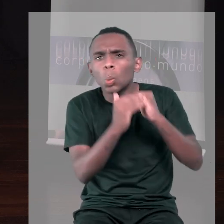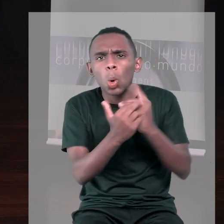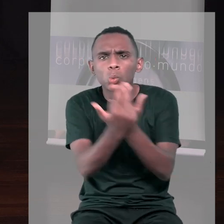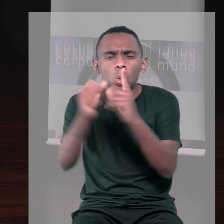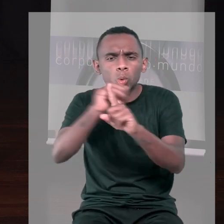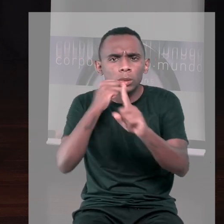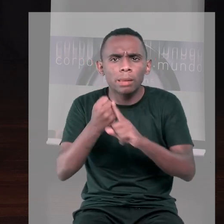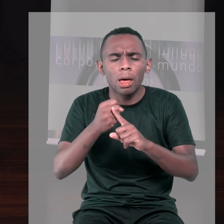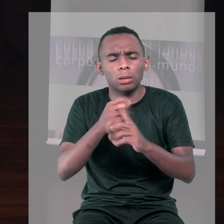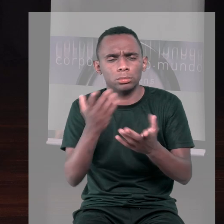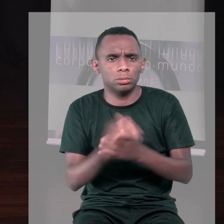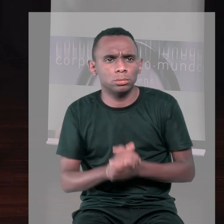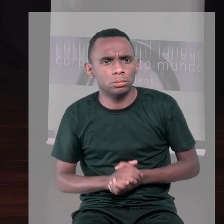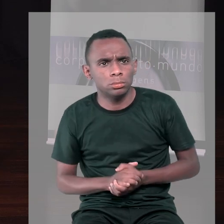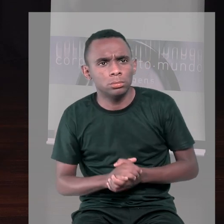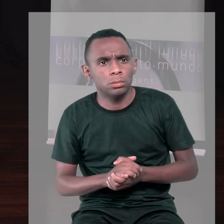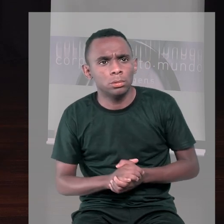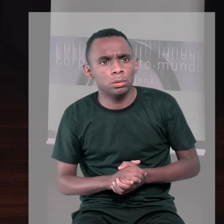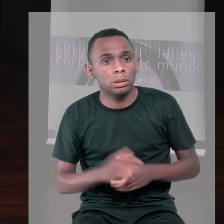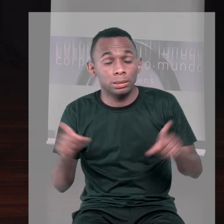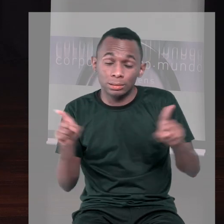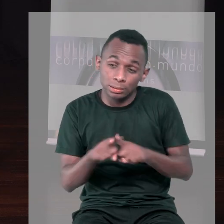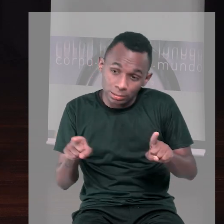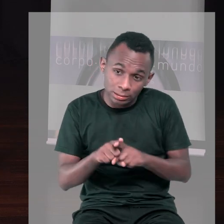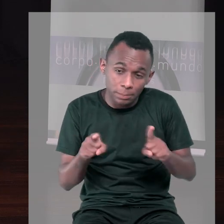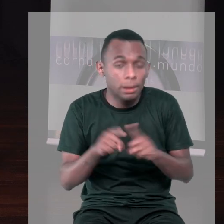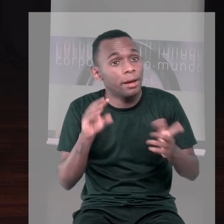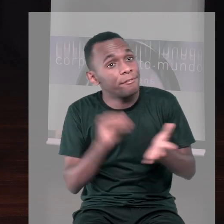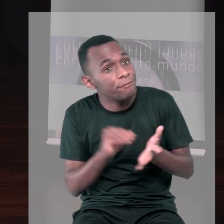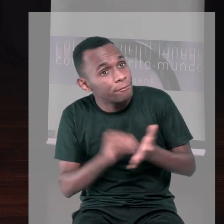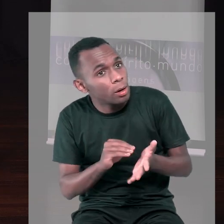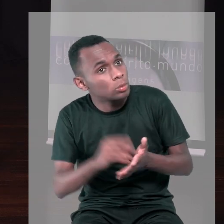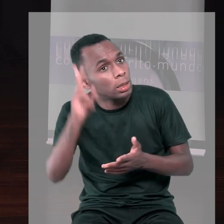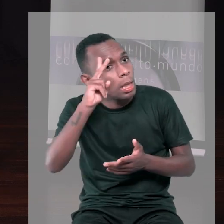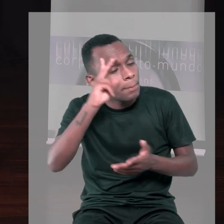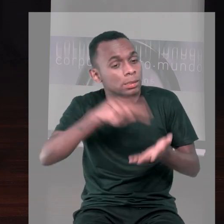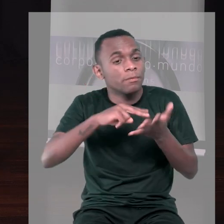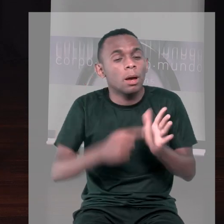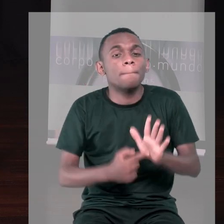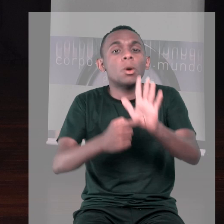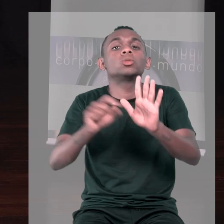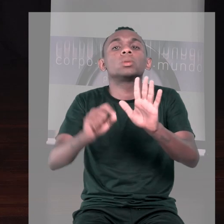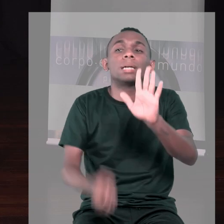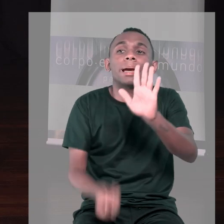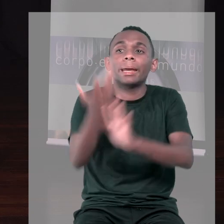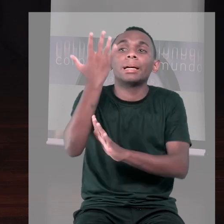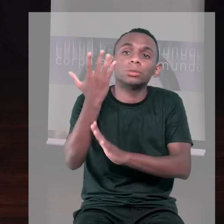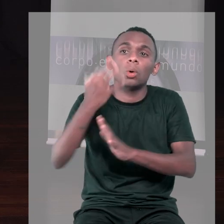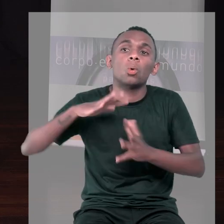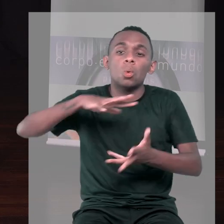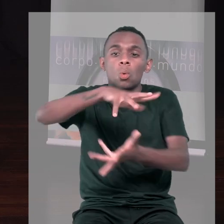auto-engano e o esquecimento do mundo real. Talvez por isso Eichmann mostre-se, em determinados